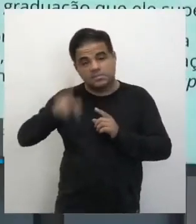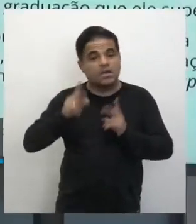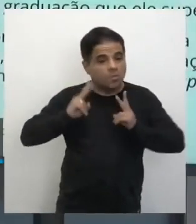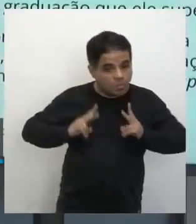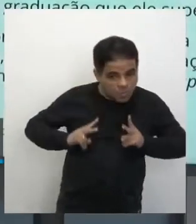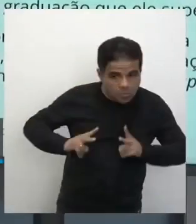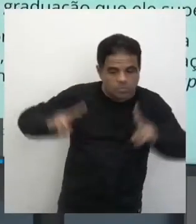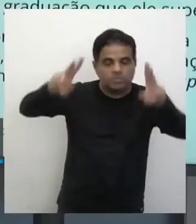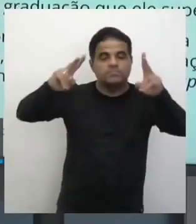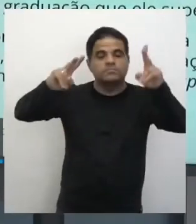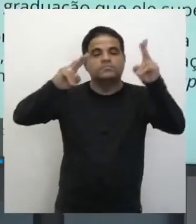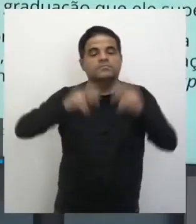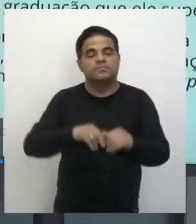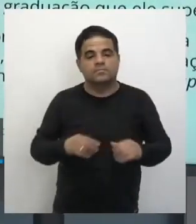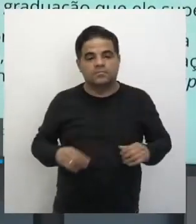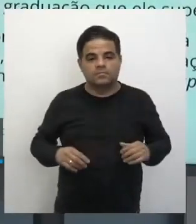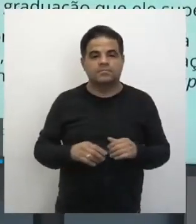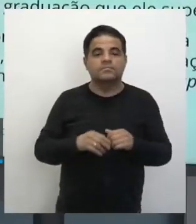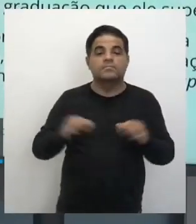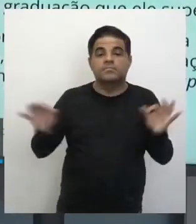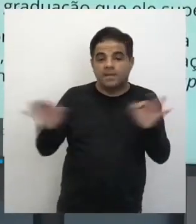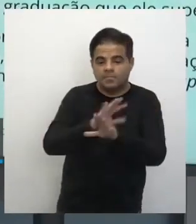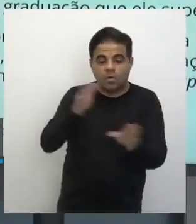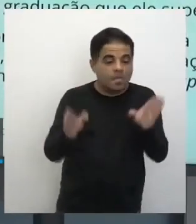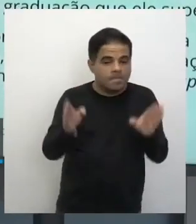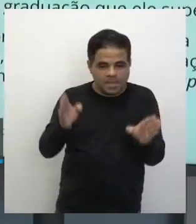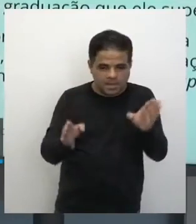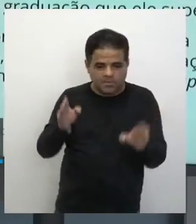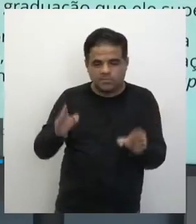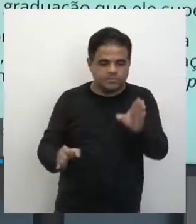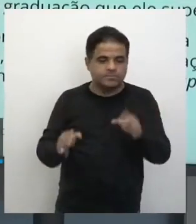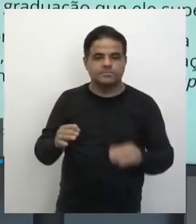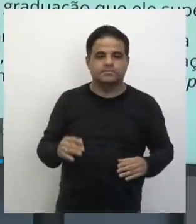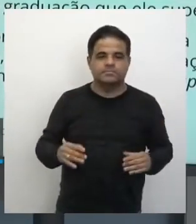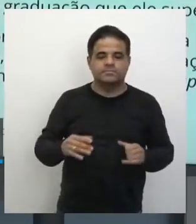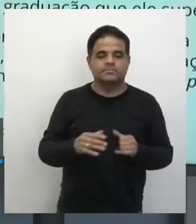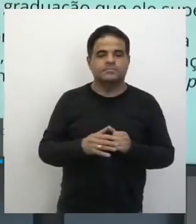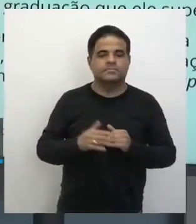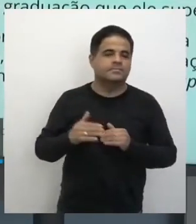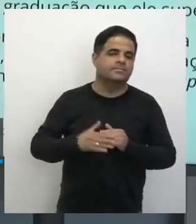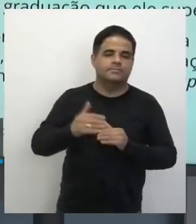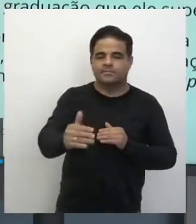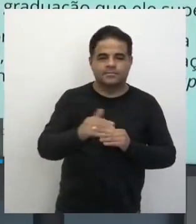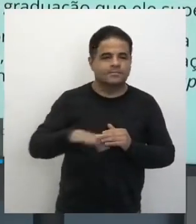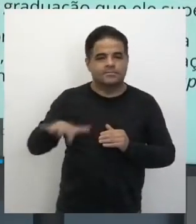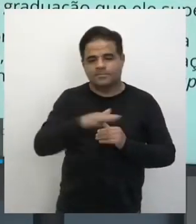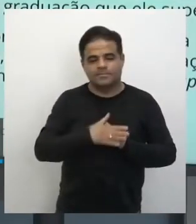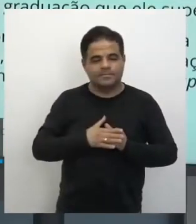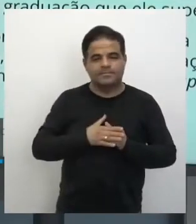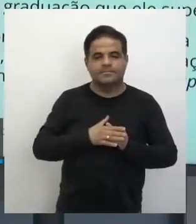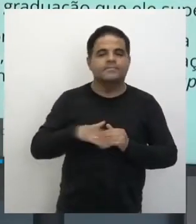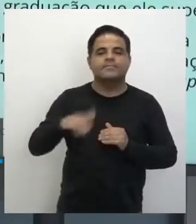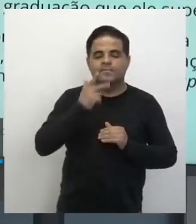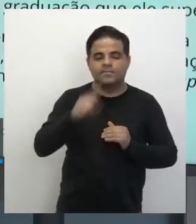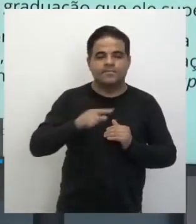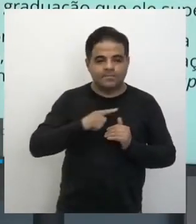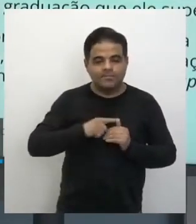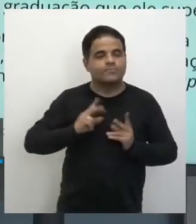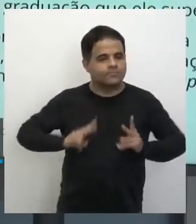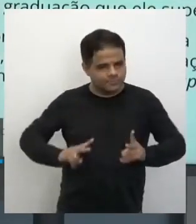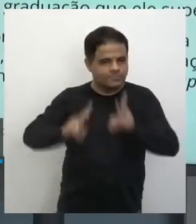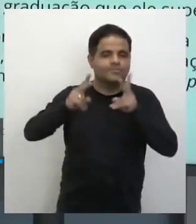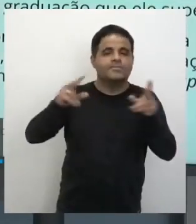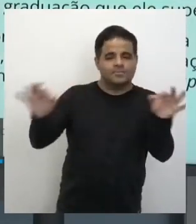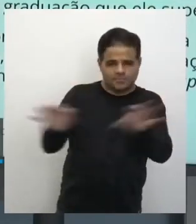você continuar o parágrafo, ou seja, terminou o período, ponto final, aí põe uma letra maiúscula que na mesma linha continua, que aí quando